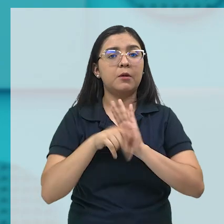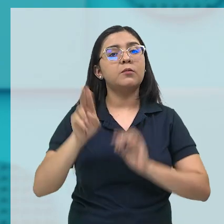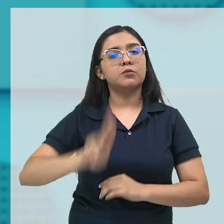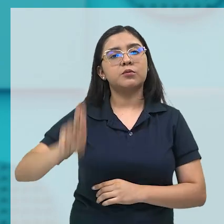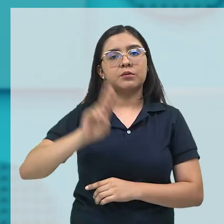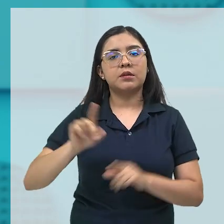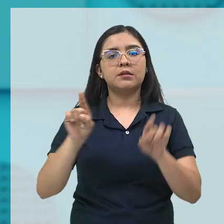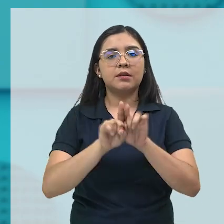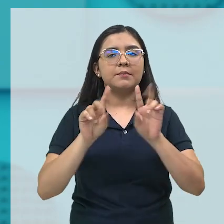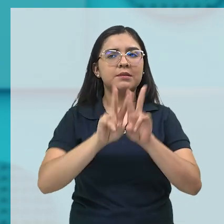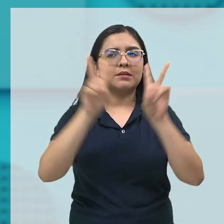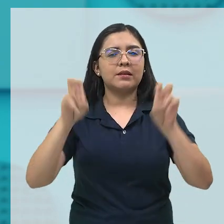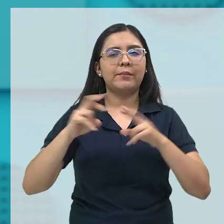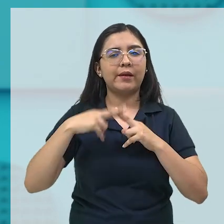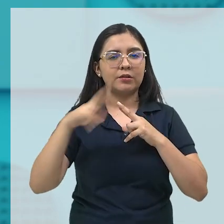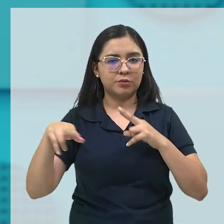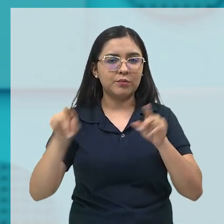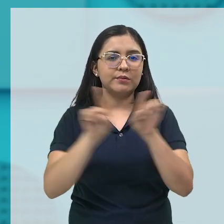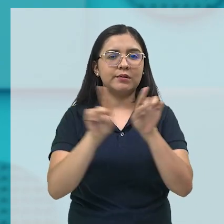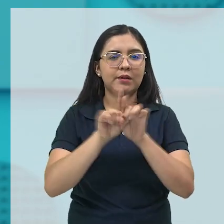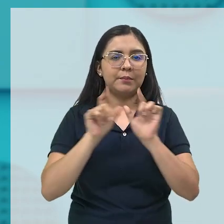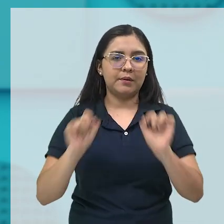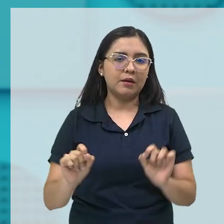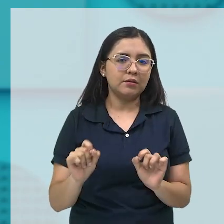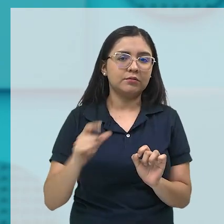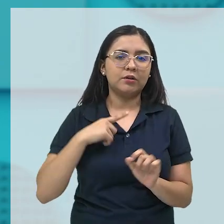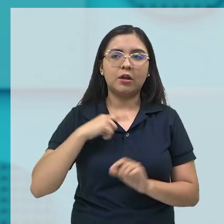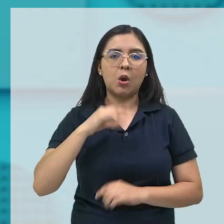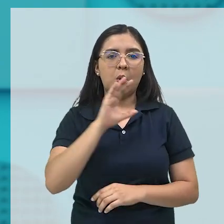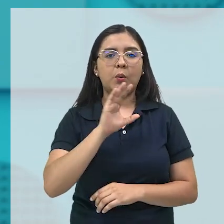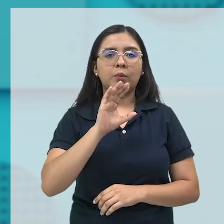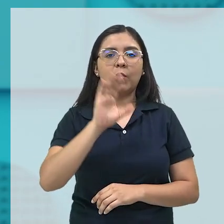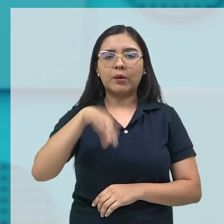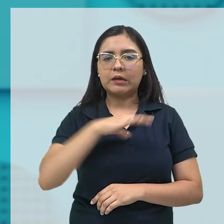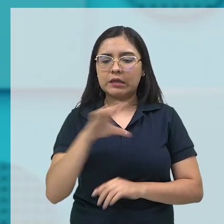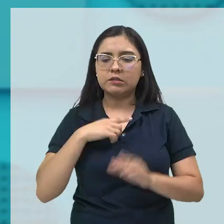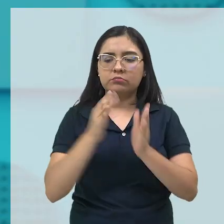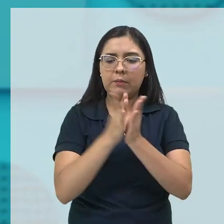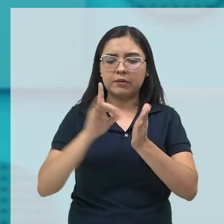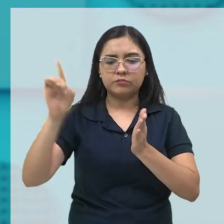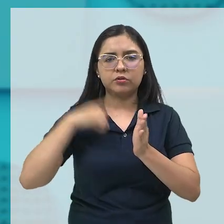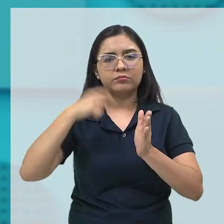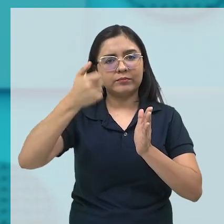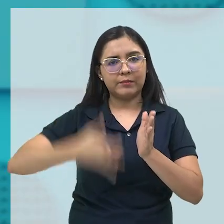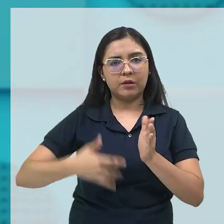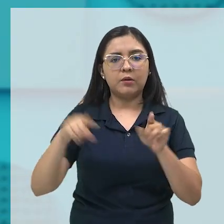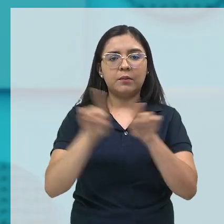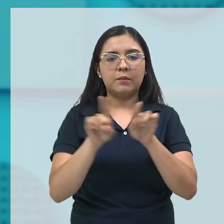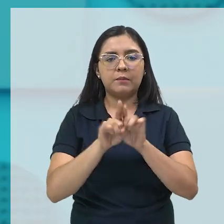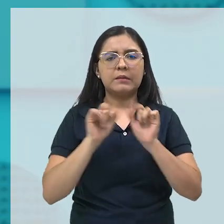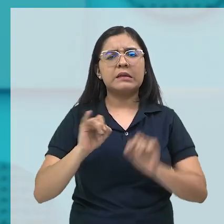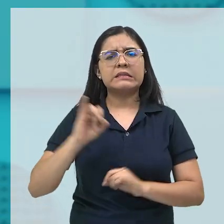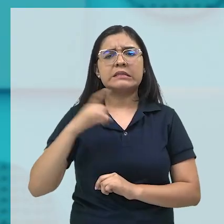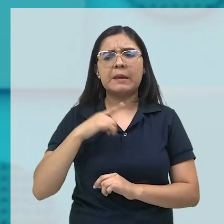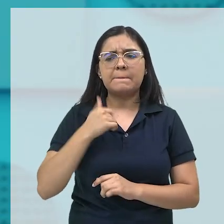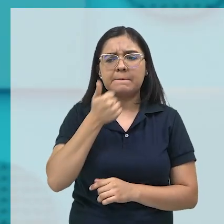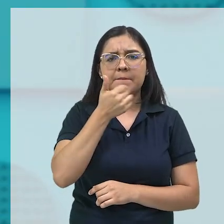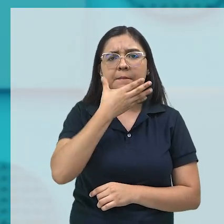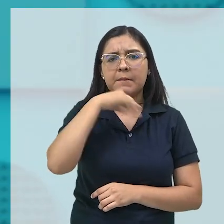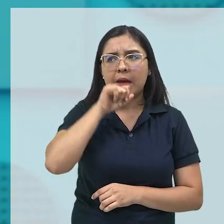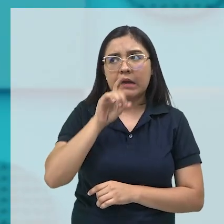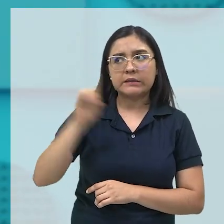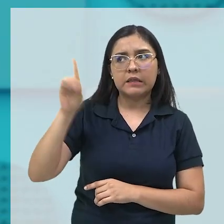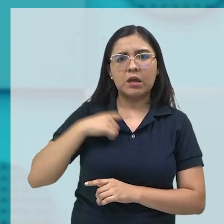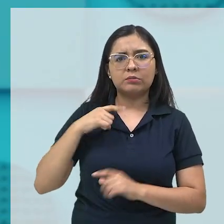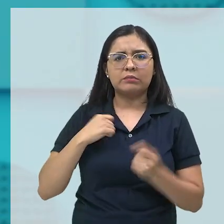assim, esse tema religioso, né, que Cristo disse lá na Bíblia, né, que é citado: Pai, se possível, passa de mim esse cálice.